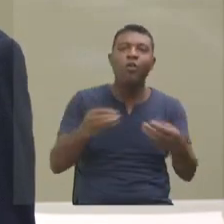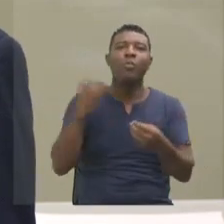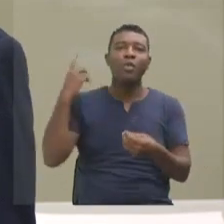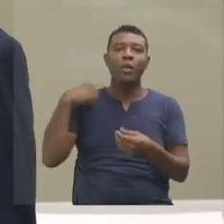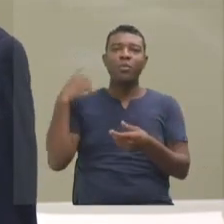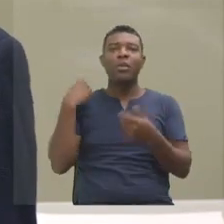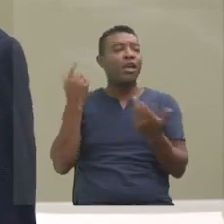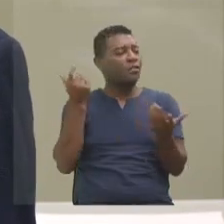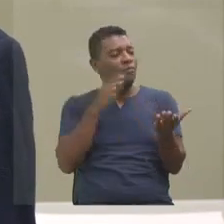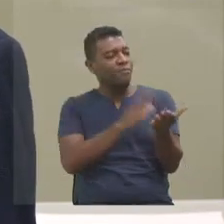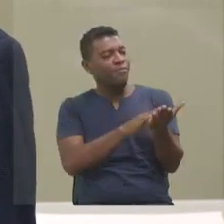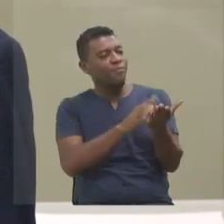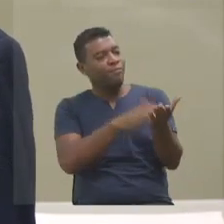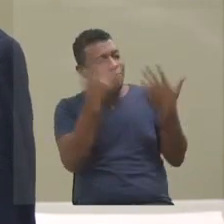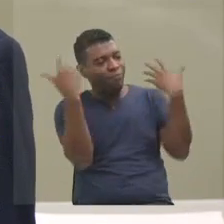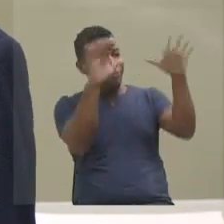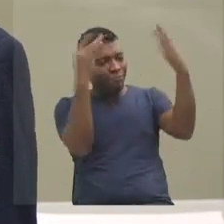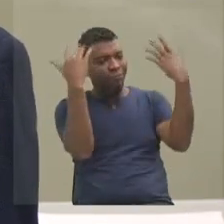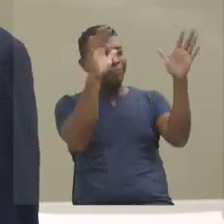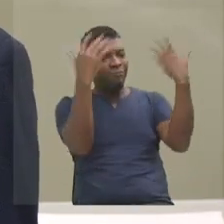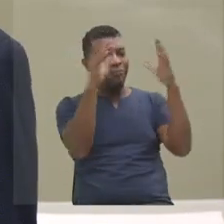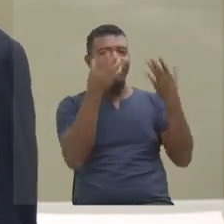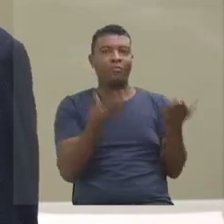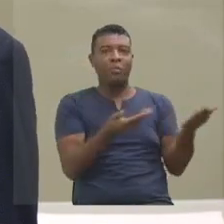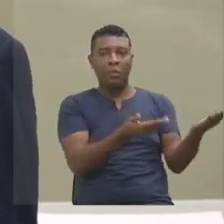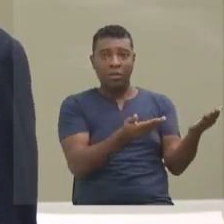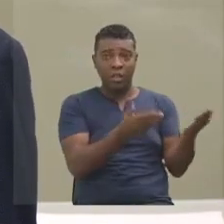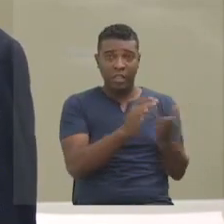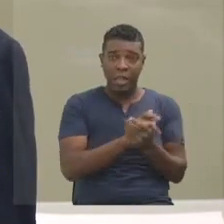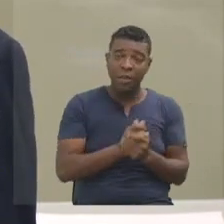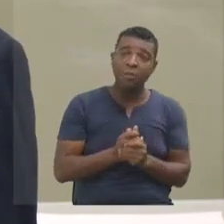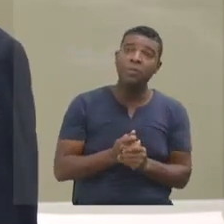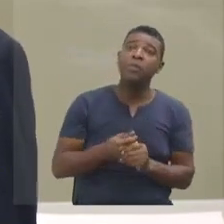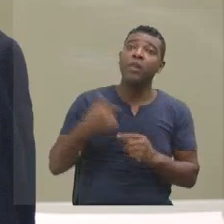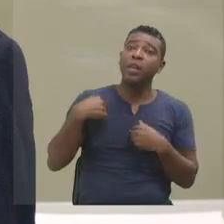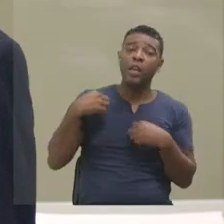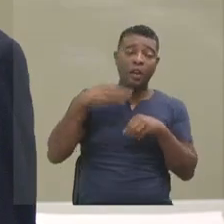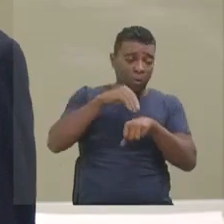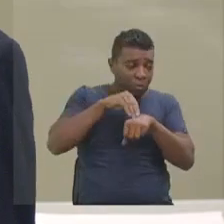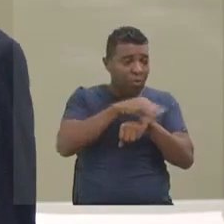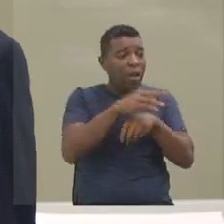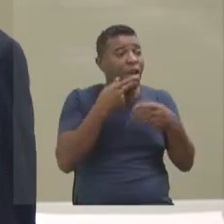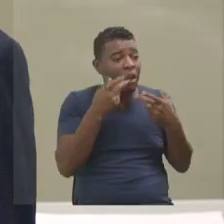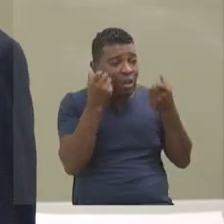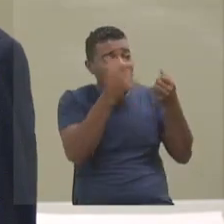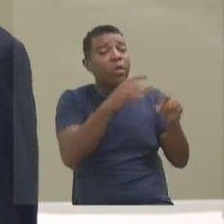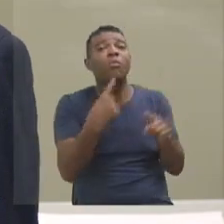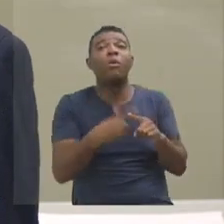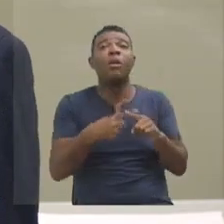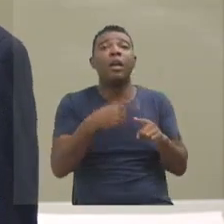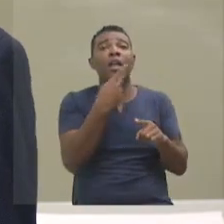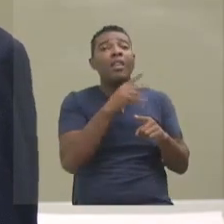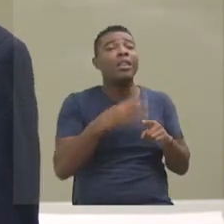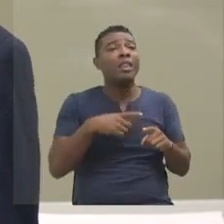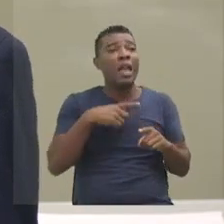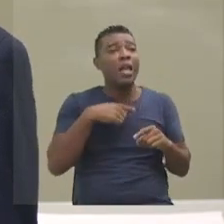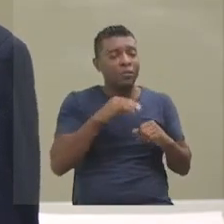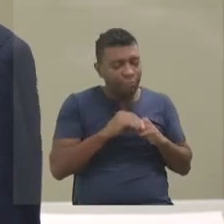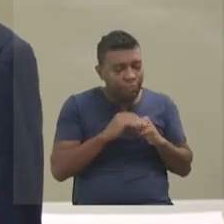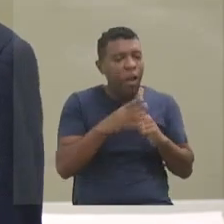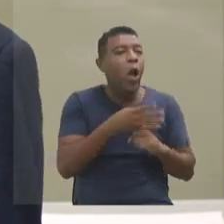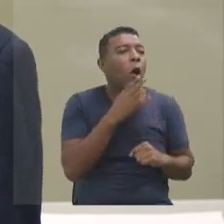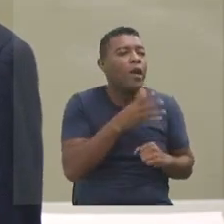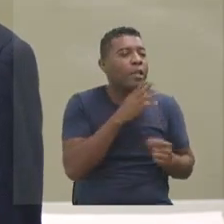e eu também tenho aqui a gratidão de poder dizer isso para você porque eu vejo o seu conhecimento de todas as regiões